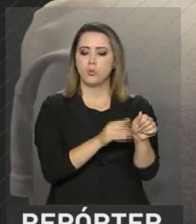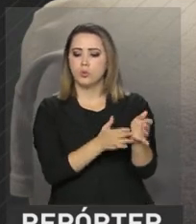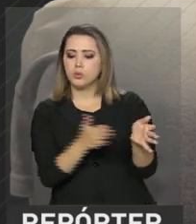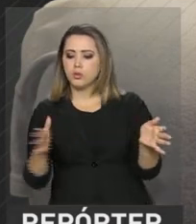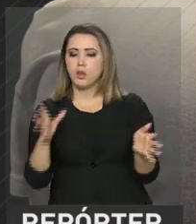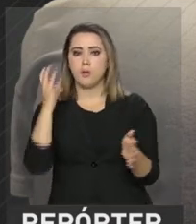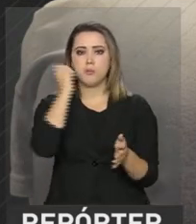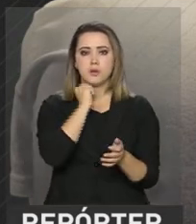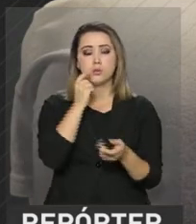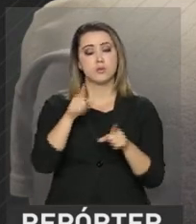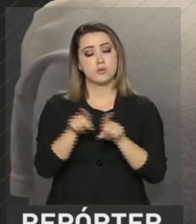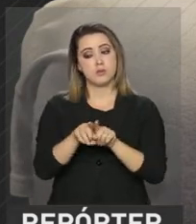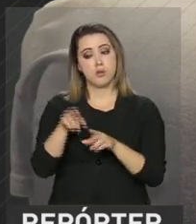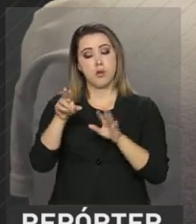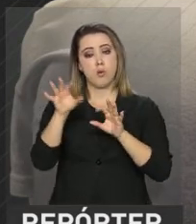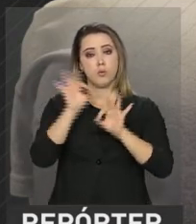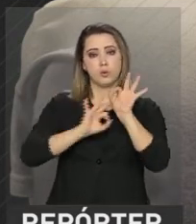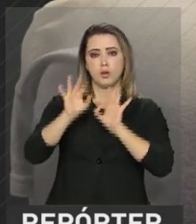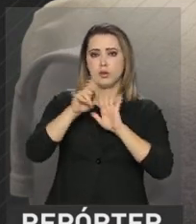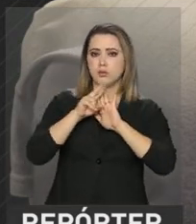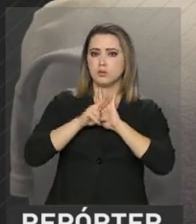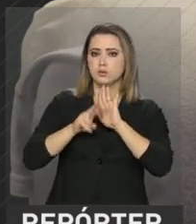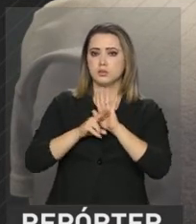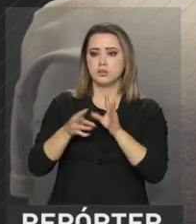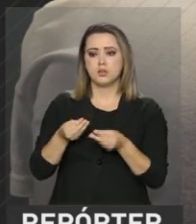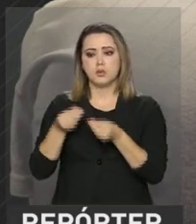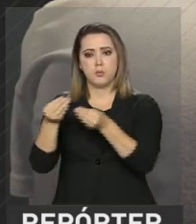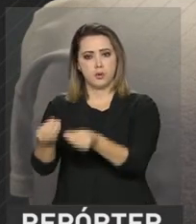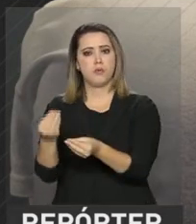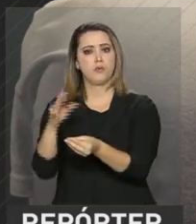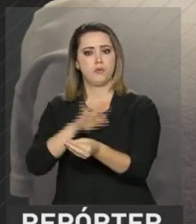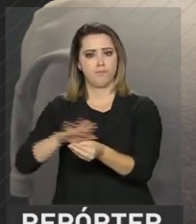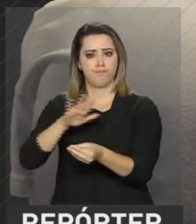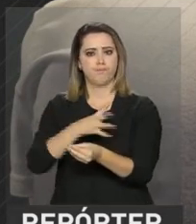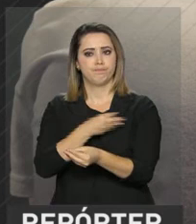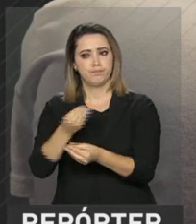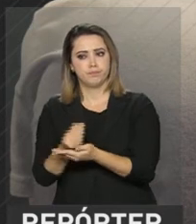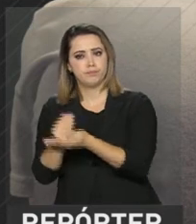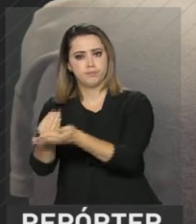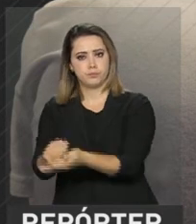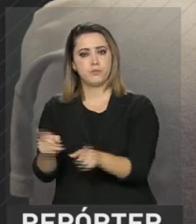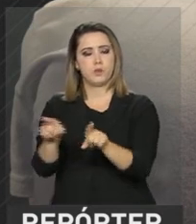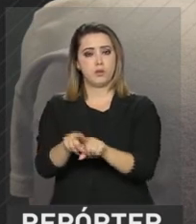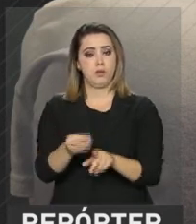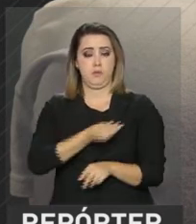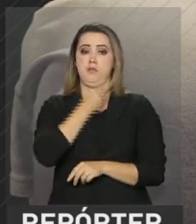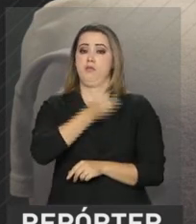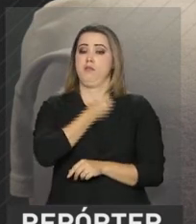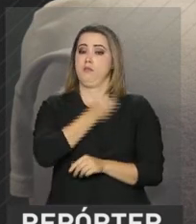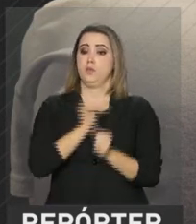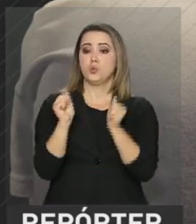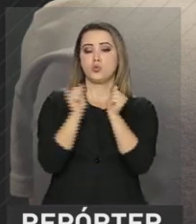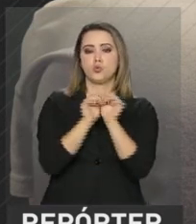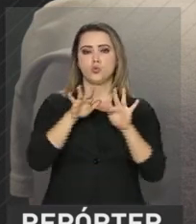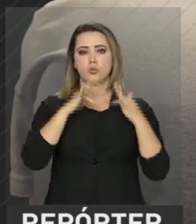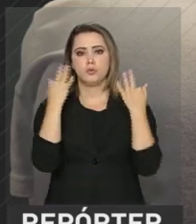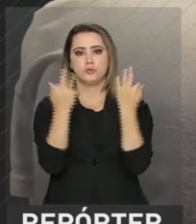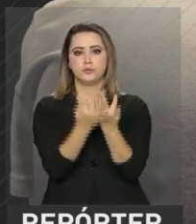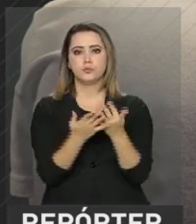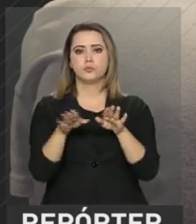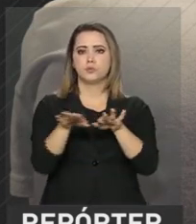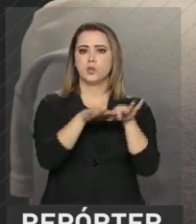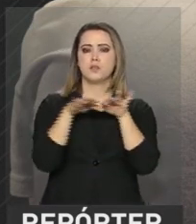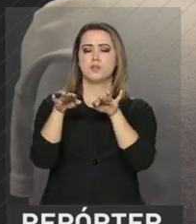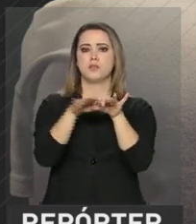para a entrega voluntária e adoção internacional assim como o direito à convivência familiar entre as novidades estão a estabilidade de